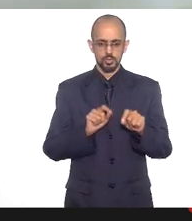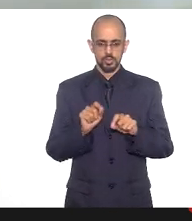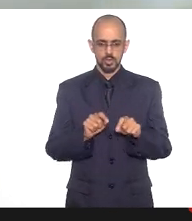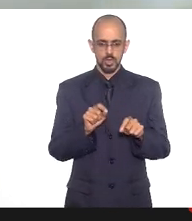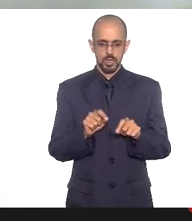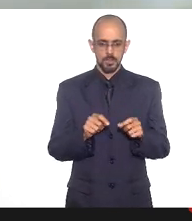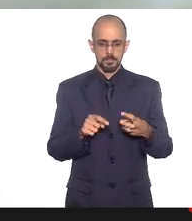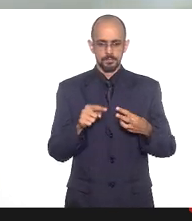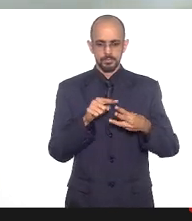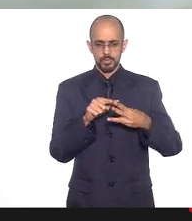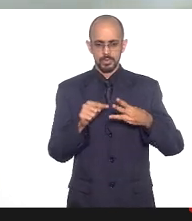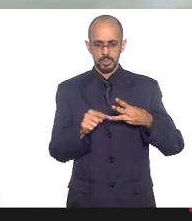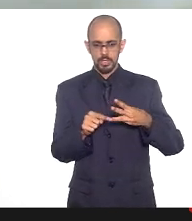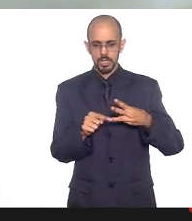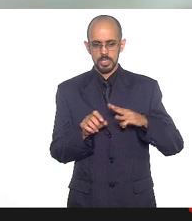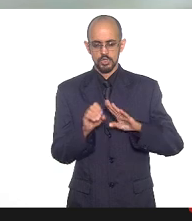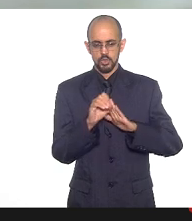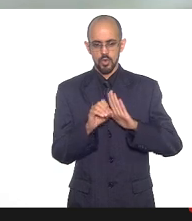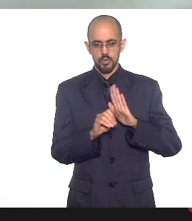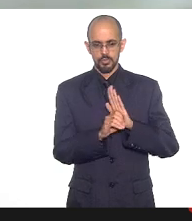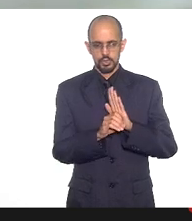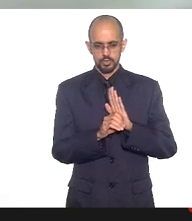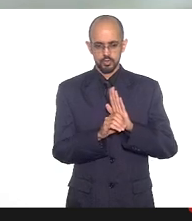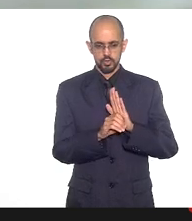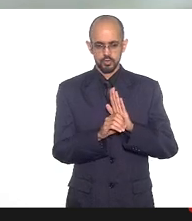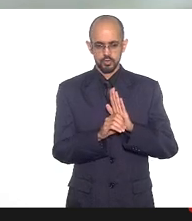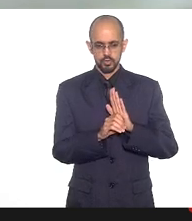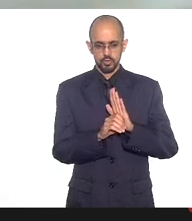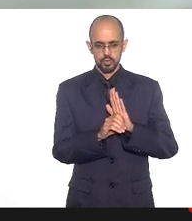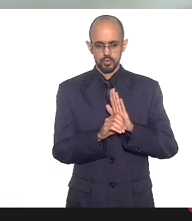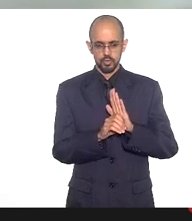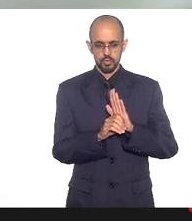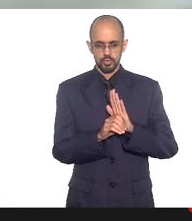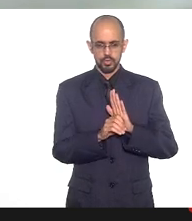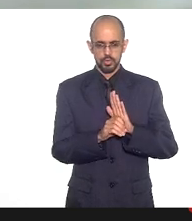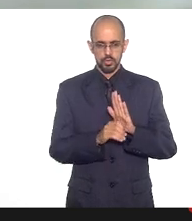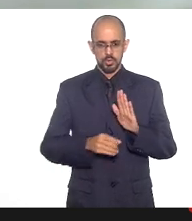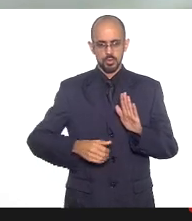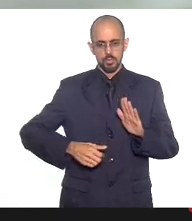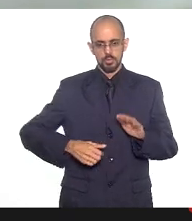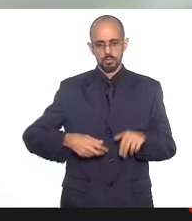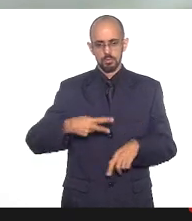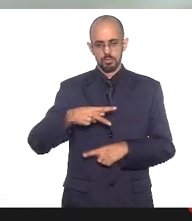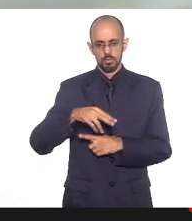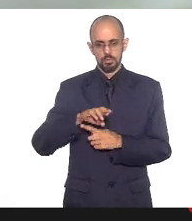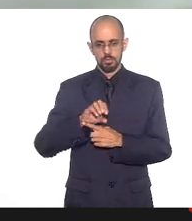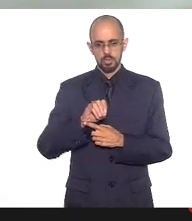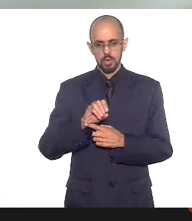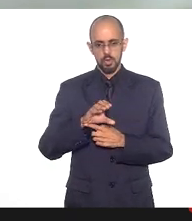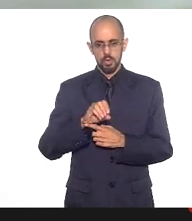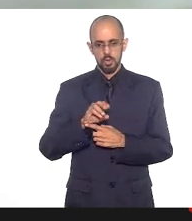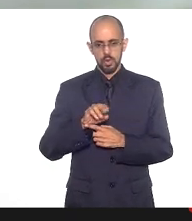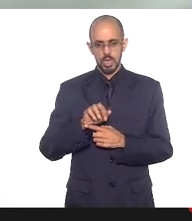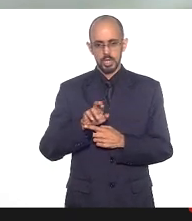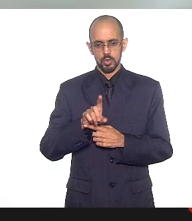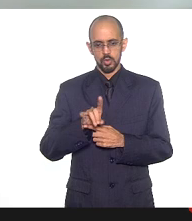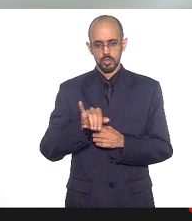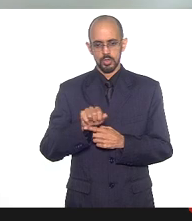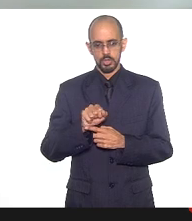3 ofícios à Procuradoria-Geral do Estado,